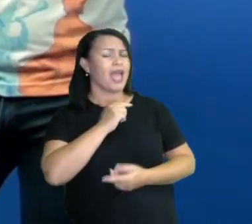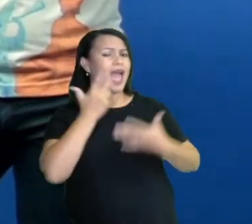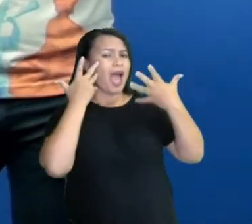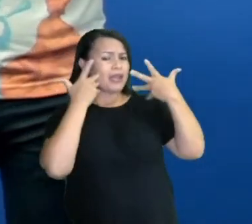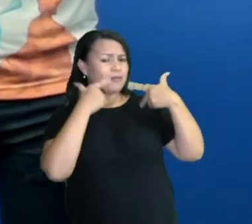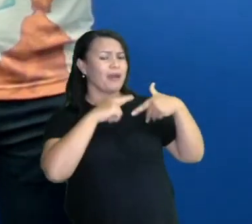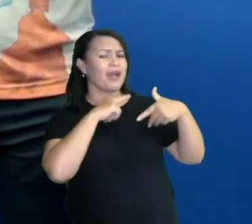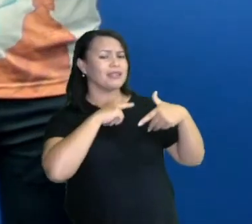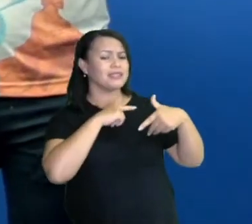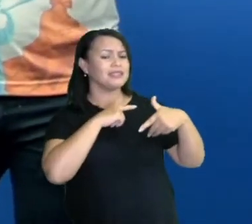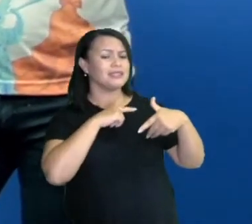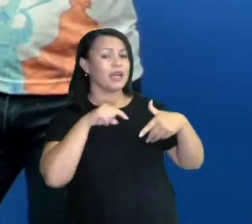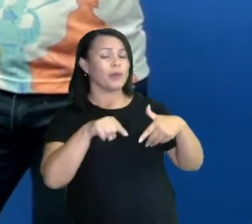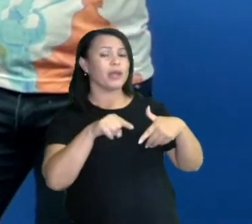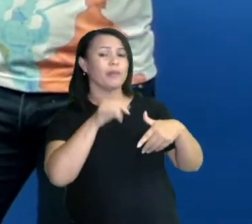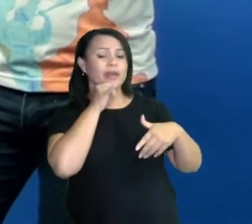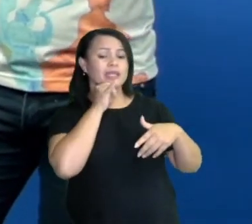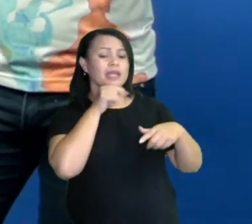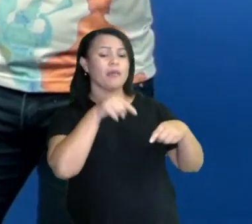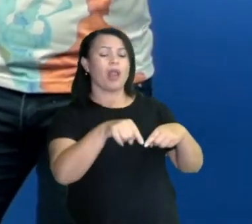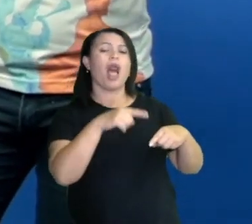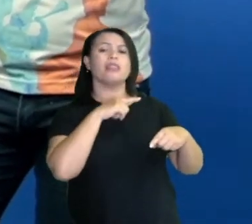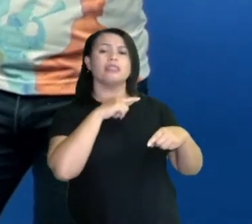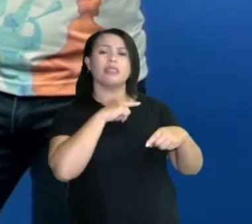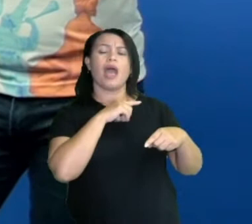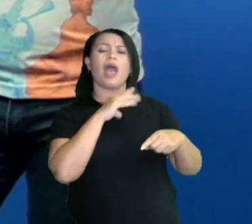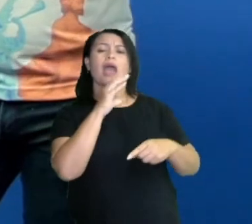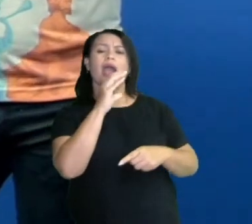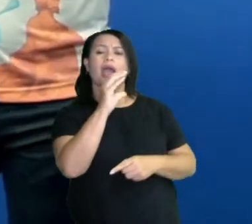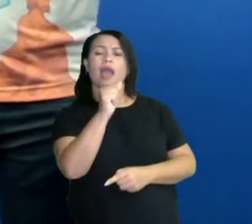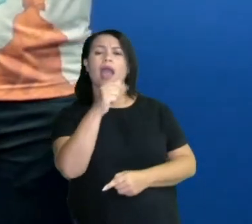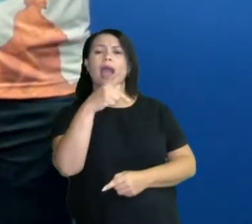mesma região ali, por exemplo, capivaras,